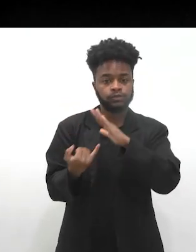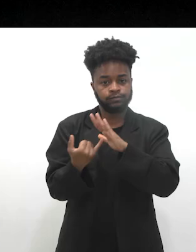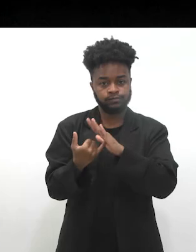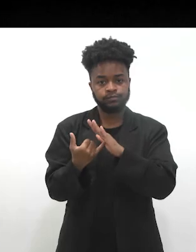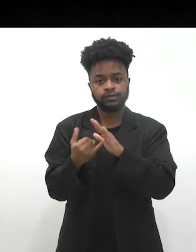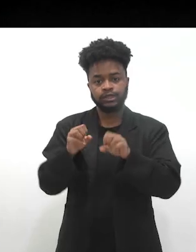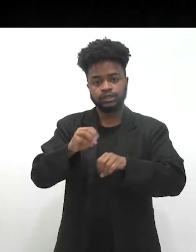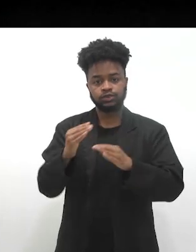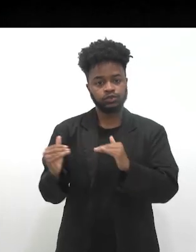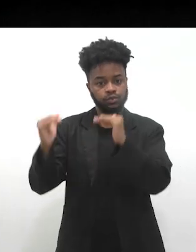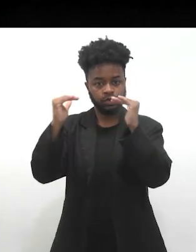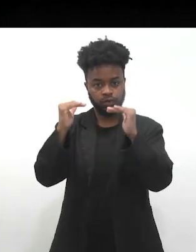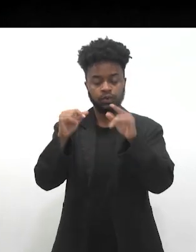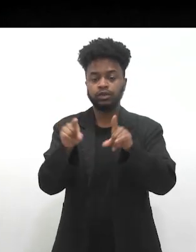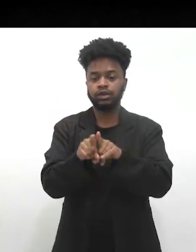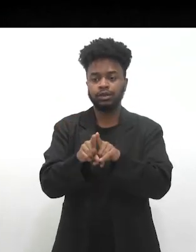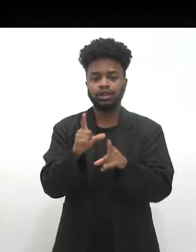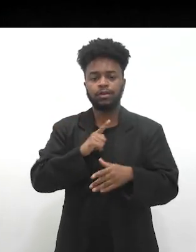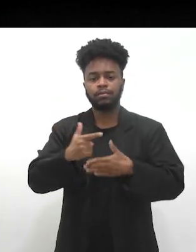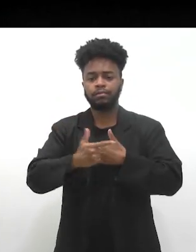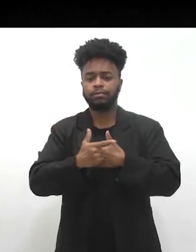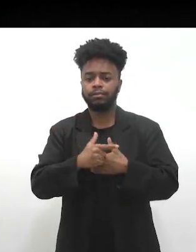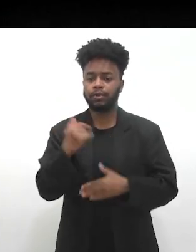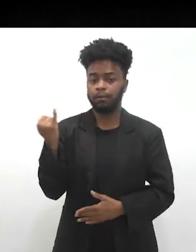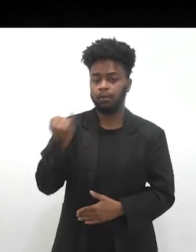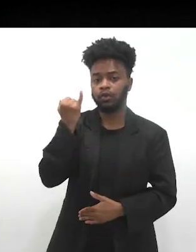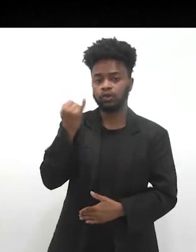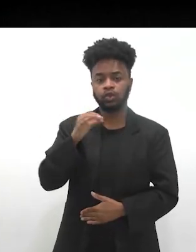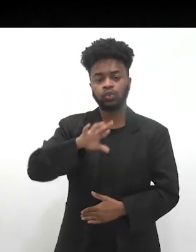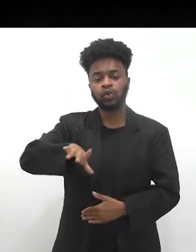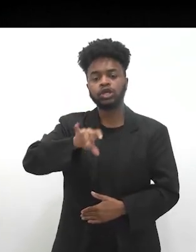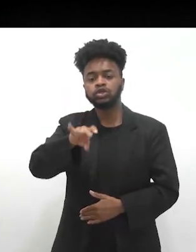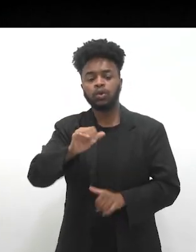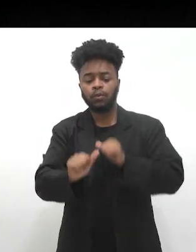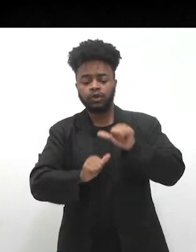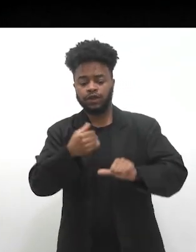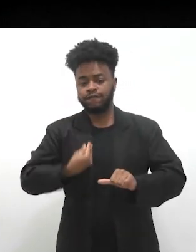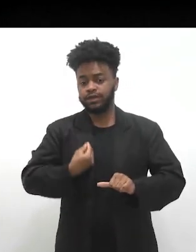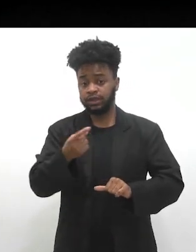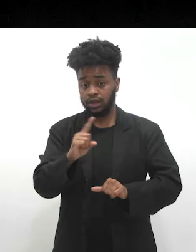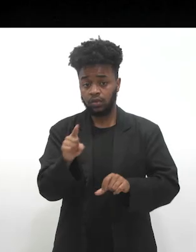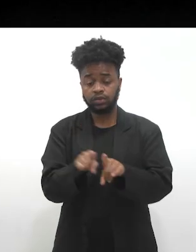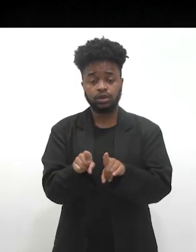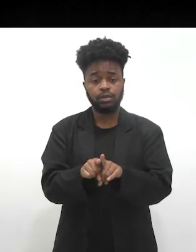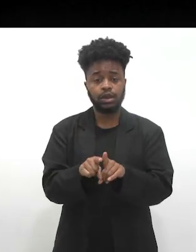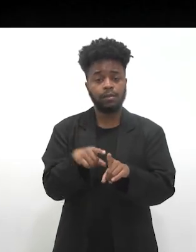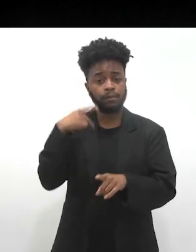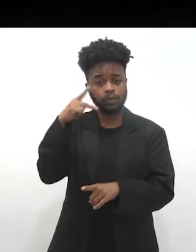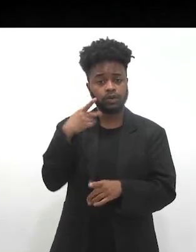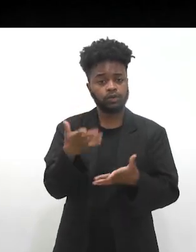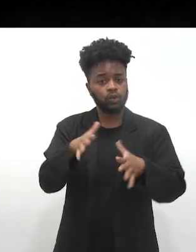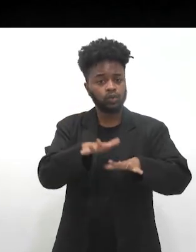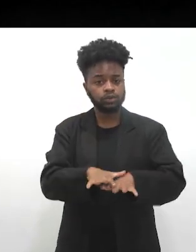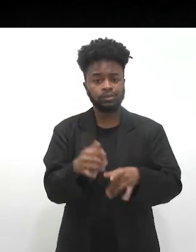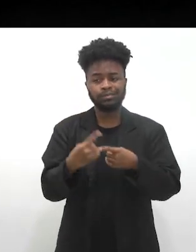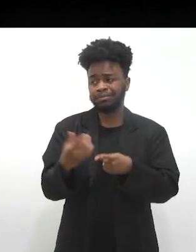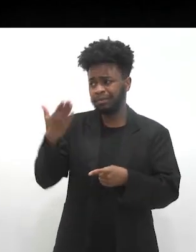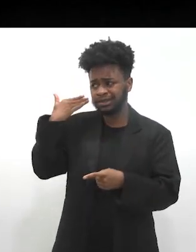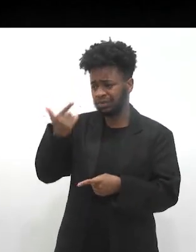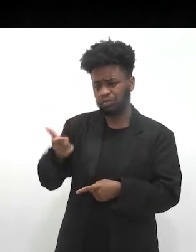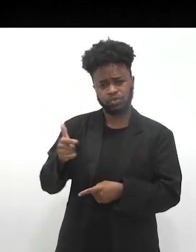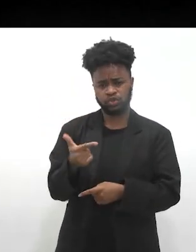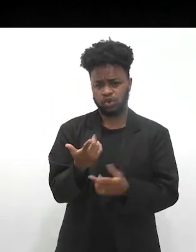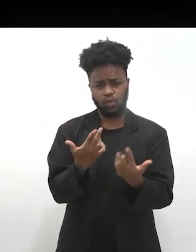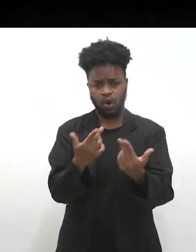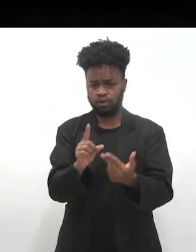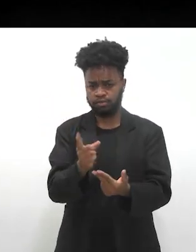de ensino superior, que faz hoje o papel fundamental, não só de transformação de vida, mas uma política de inclusão jamais vista